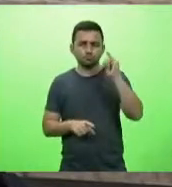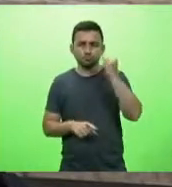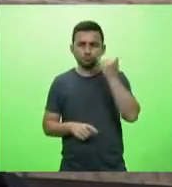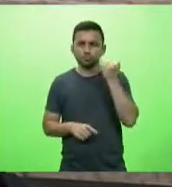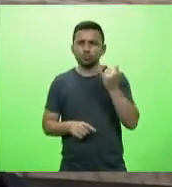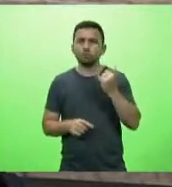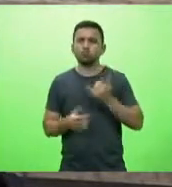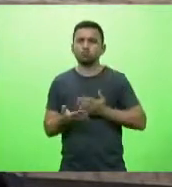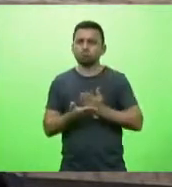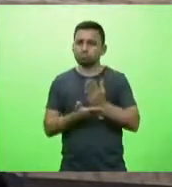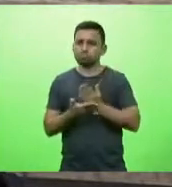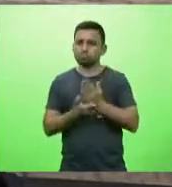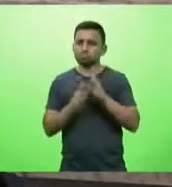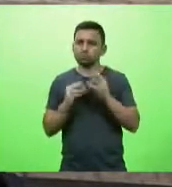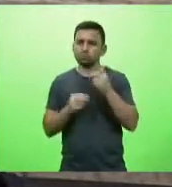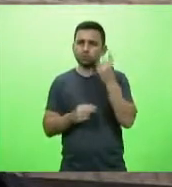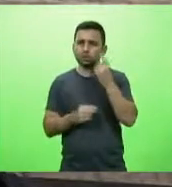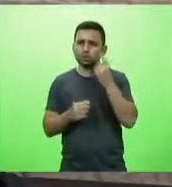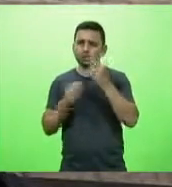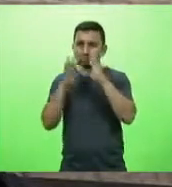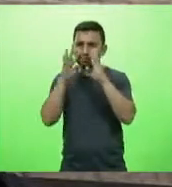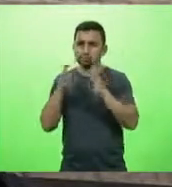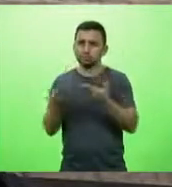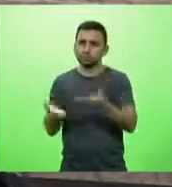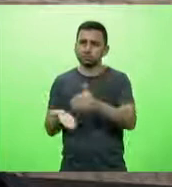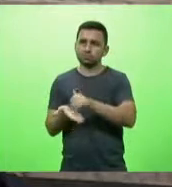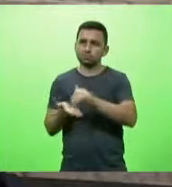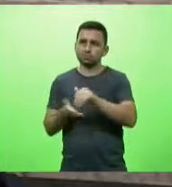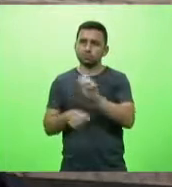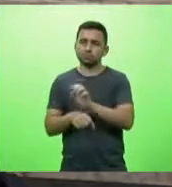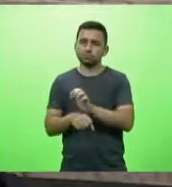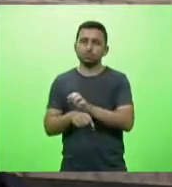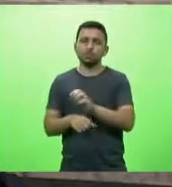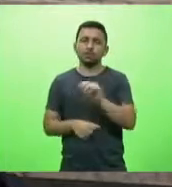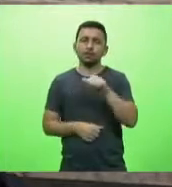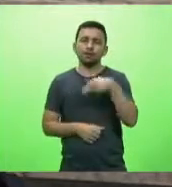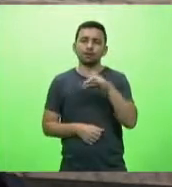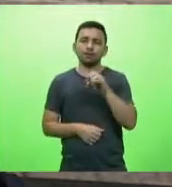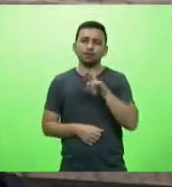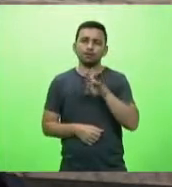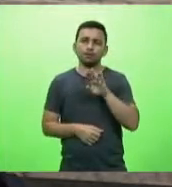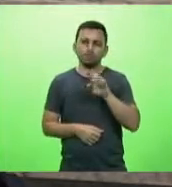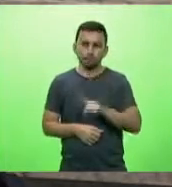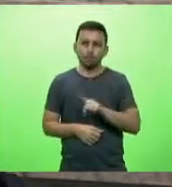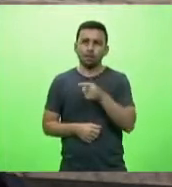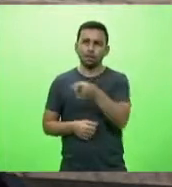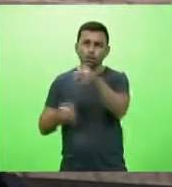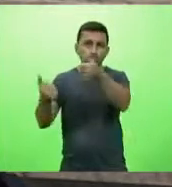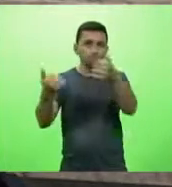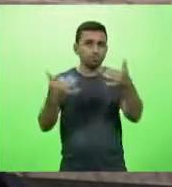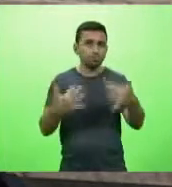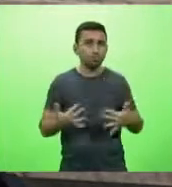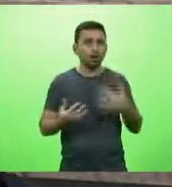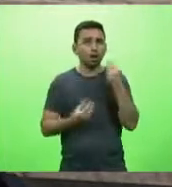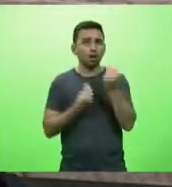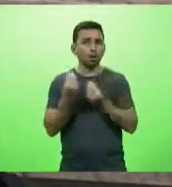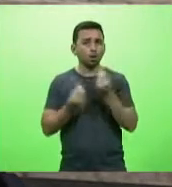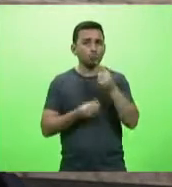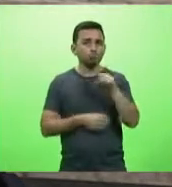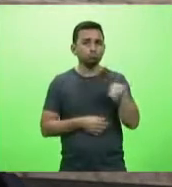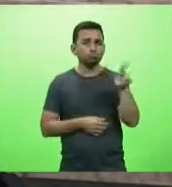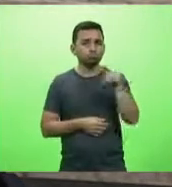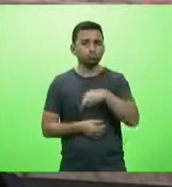demais parlamentares para ouvir o secretário de Estado de Saúde, senhor André Mota Ribeiro, a fim de prestar esclarecimento sobre a rescisão do